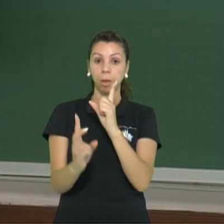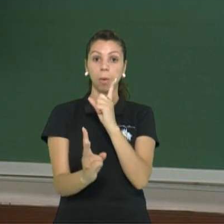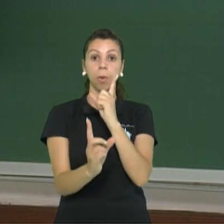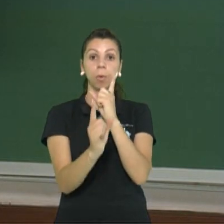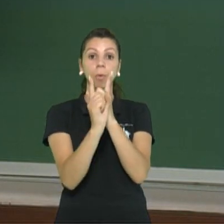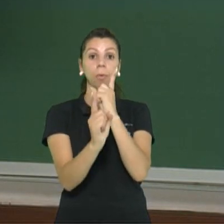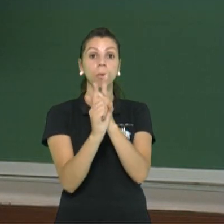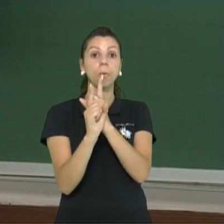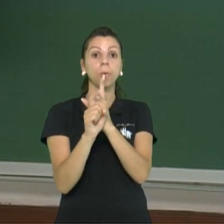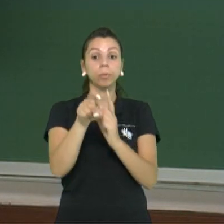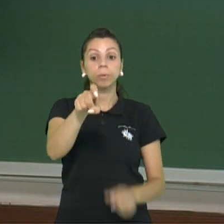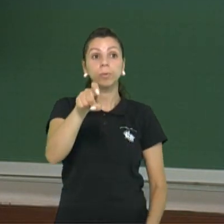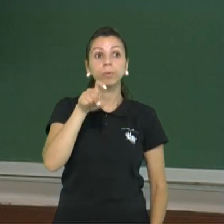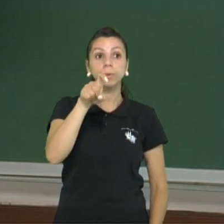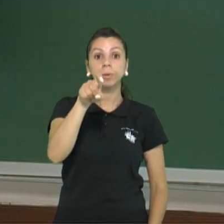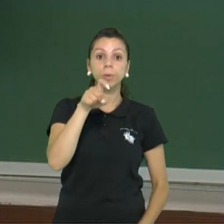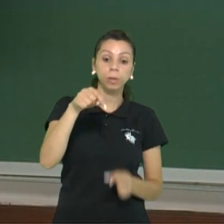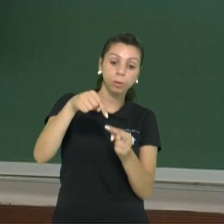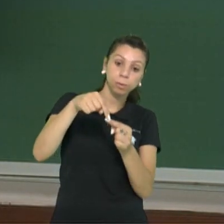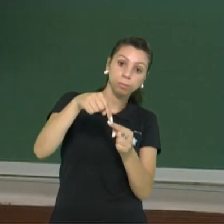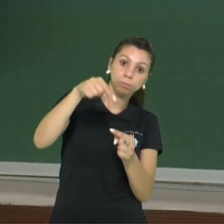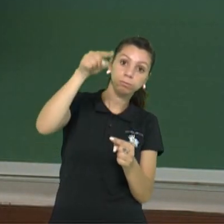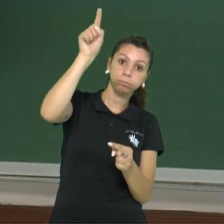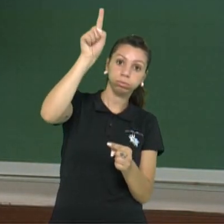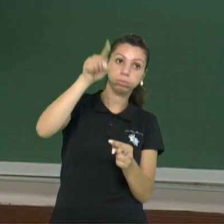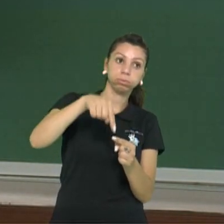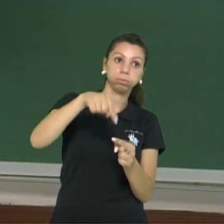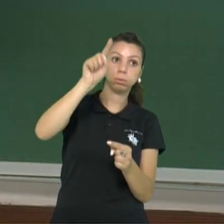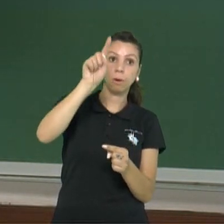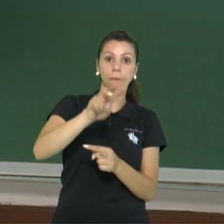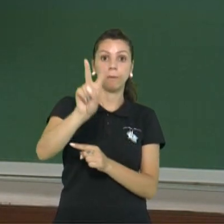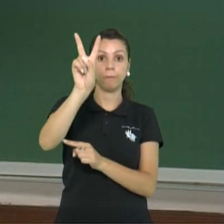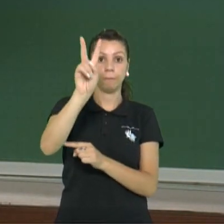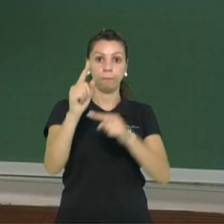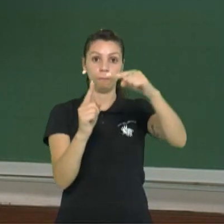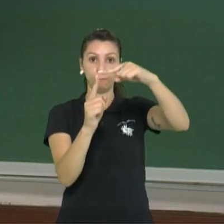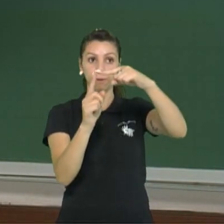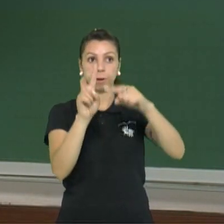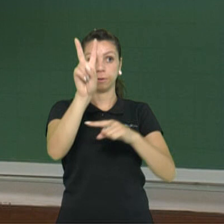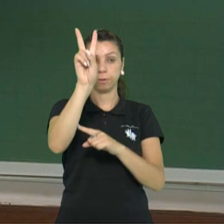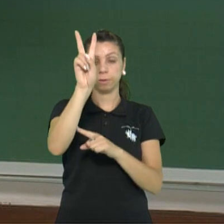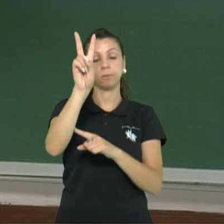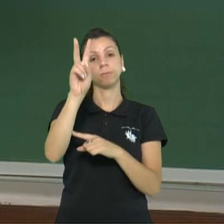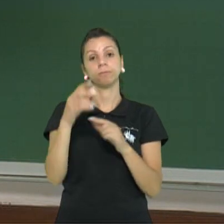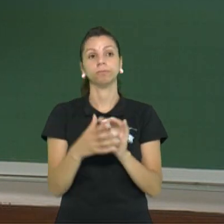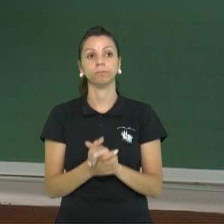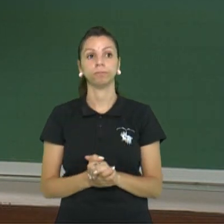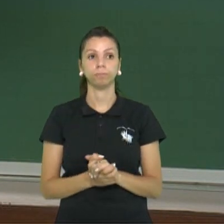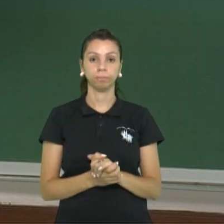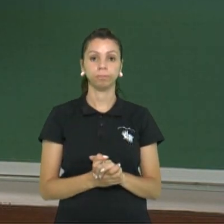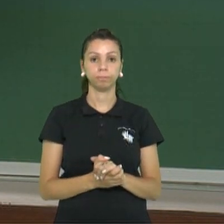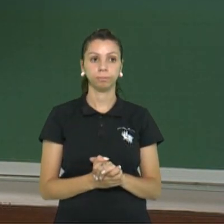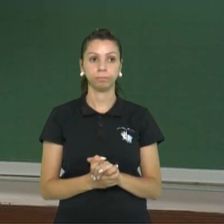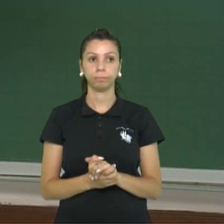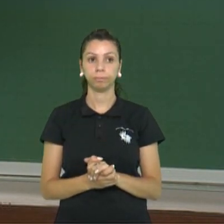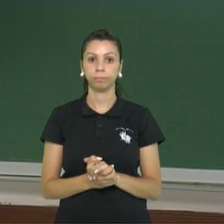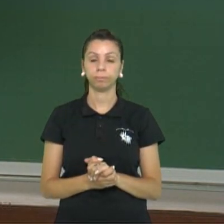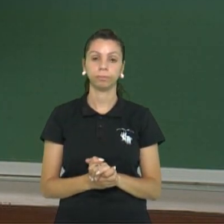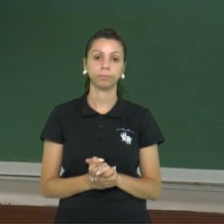valor de x que gera para mim o meu vértice, né? Onde eu posso identificar o meu vértice a partir desse valor